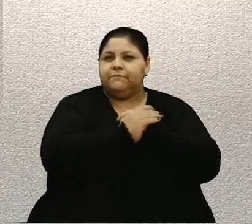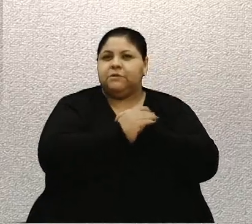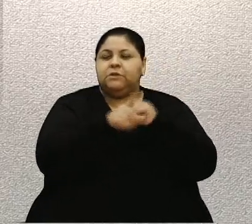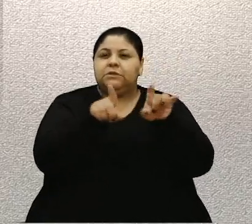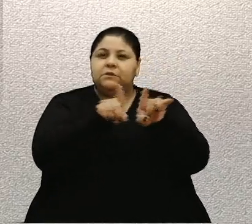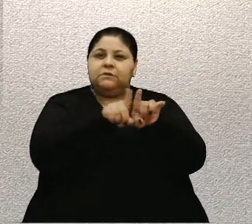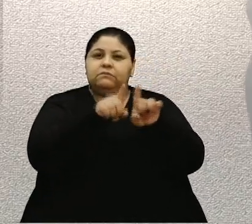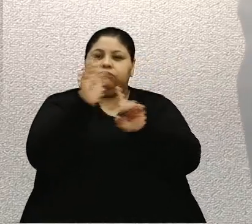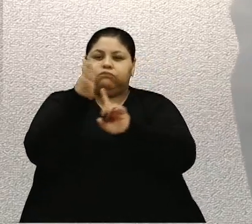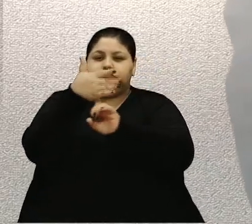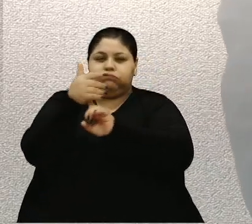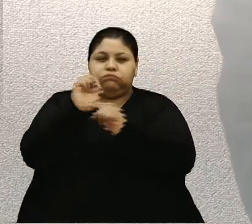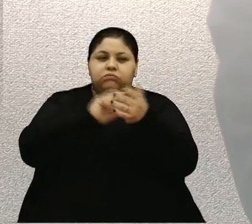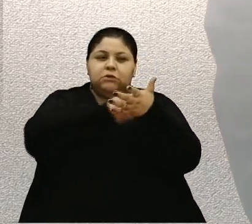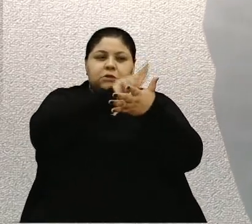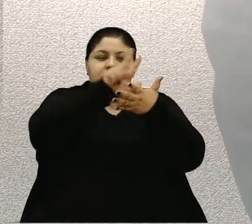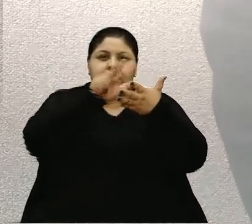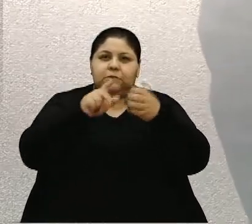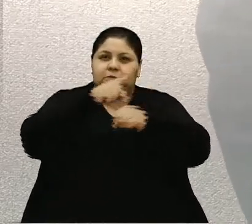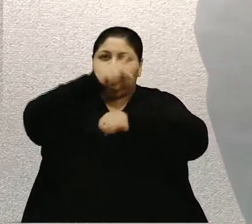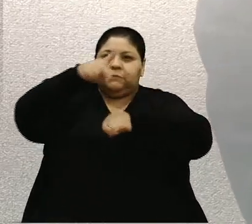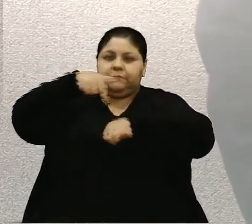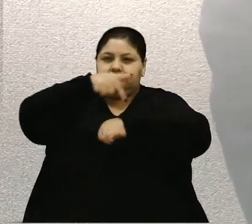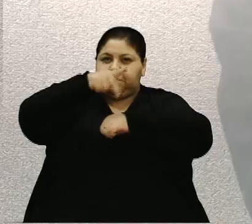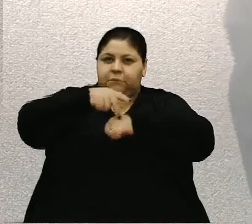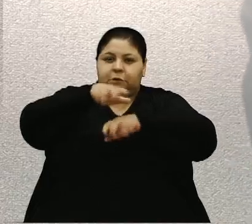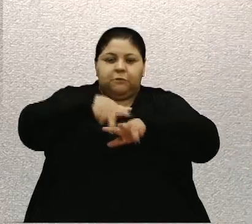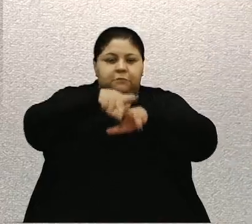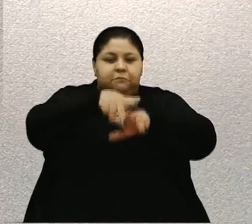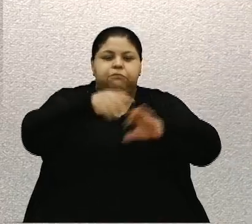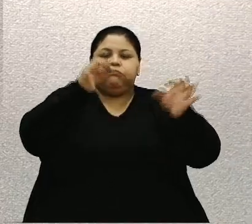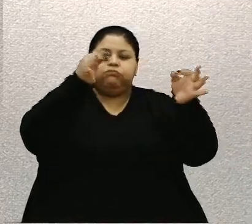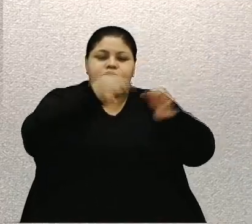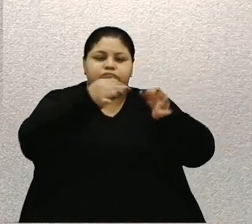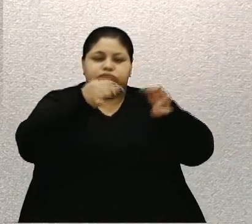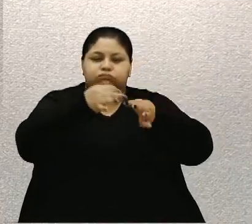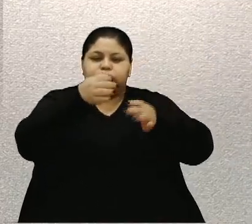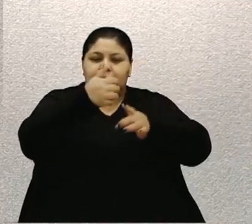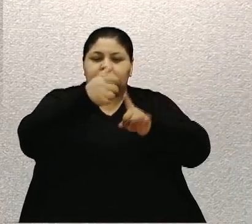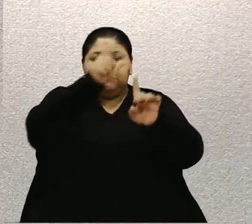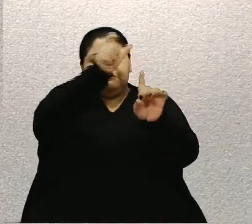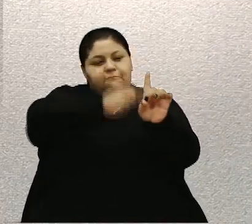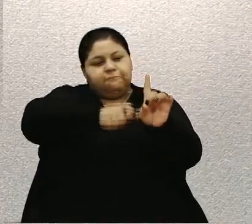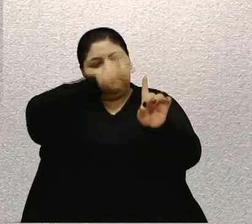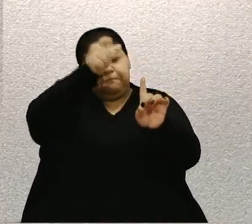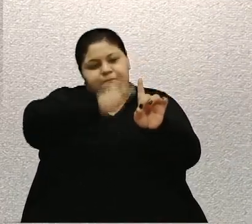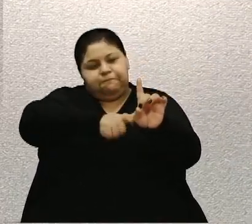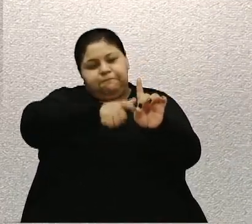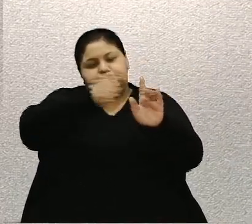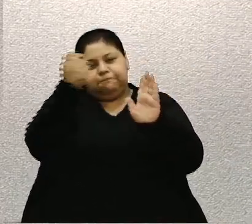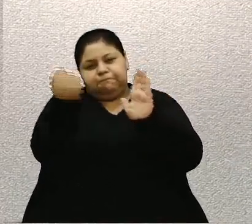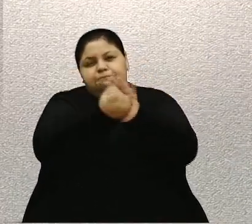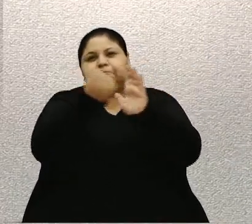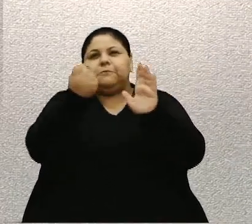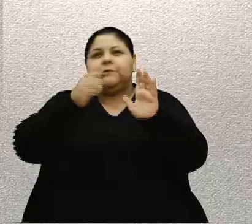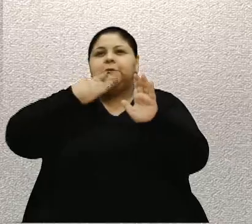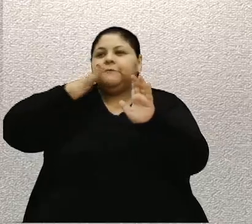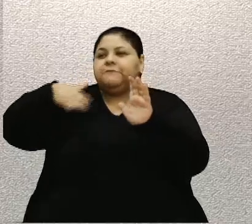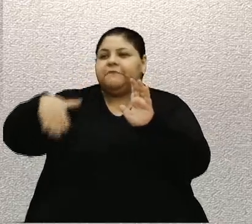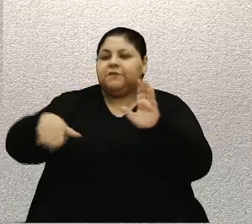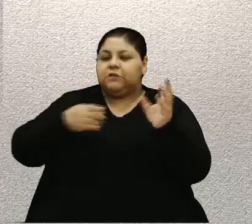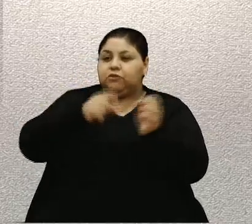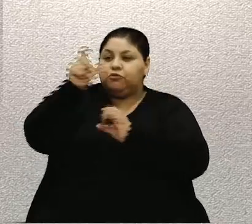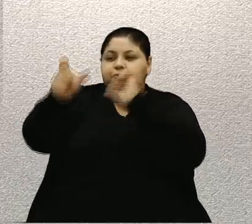bandeiras de diversos países, carruagens elegantes, personagens que marcam a infância e a geração de diversas pessoas.